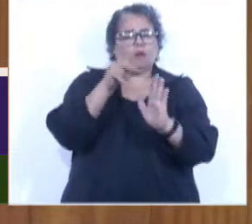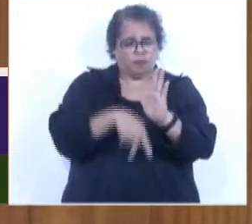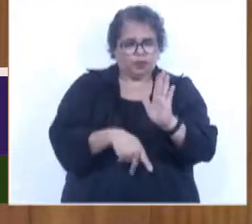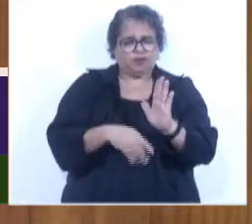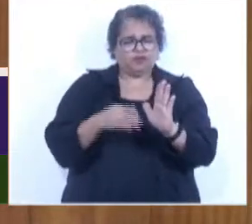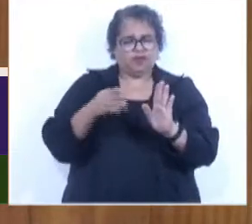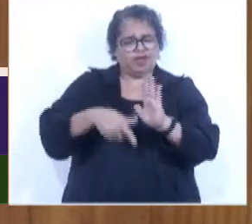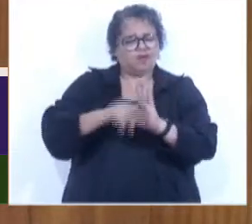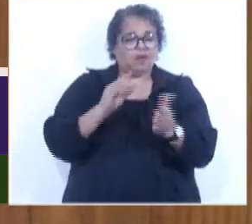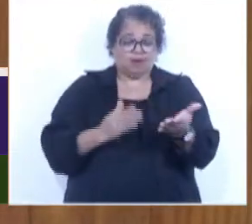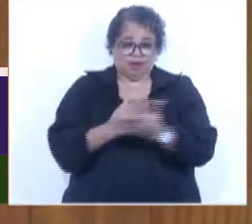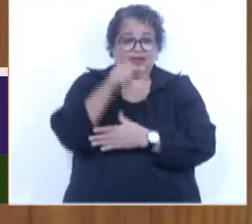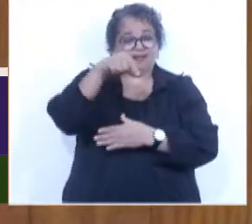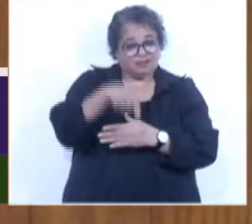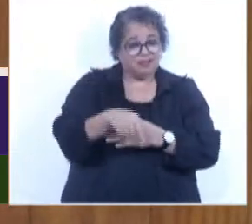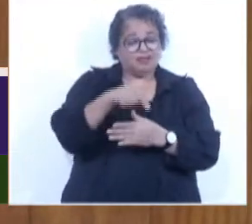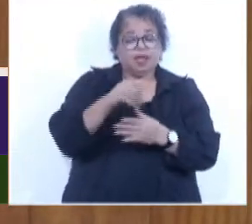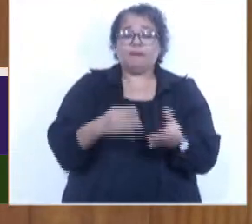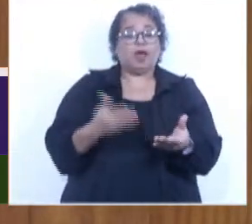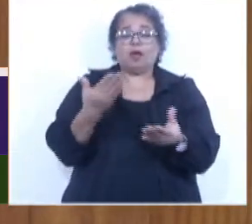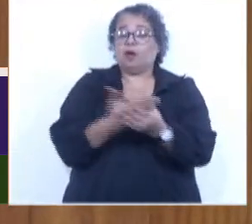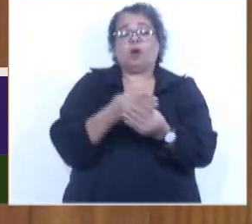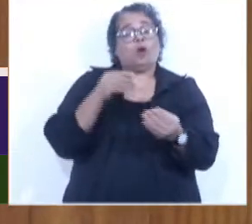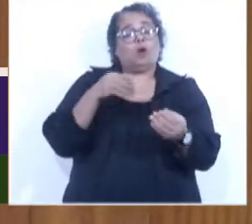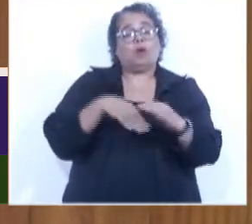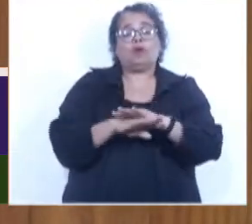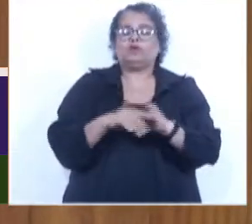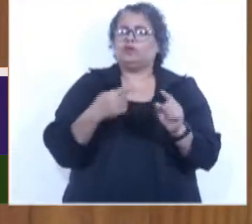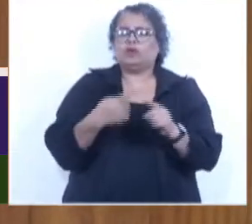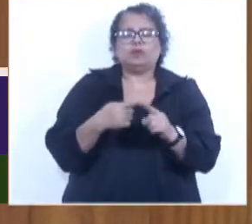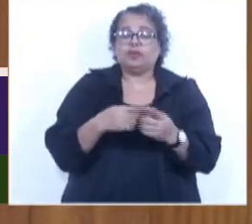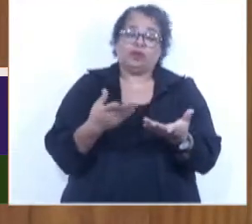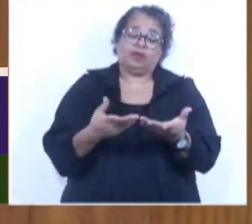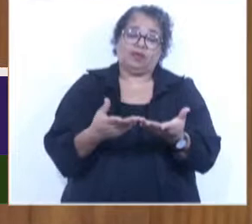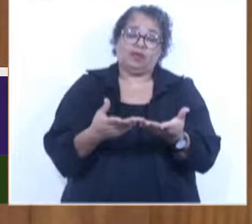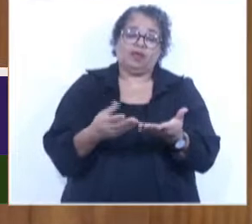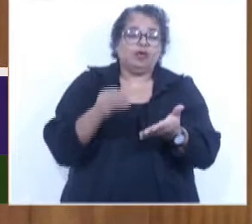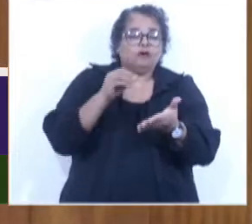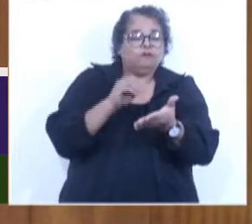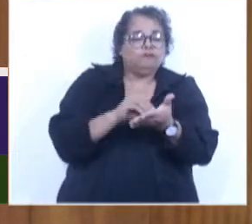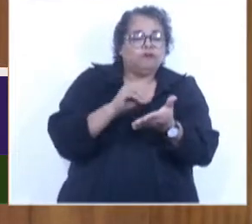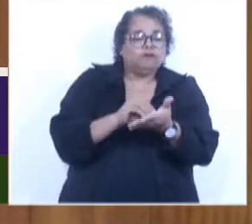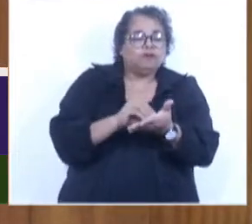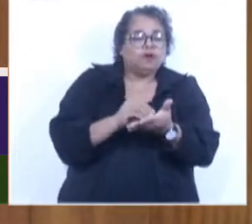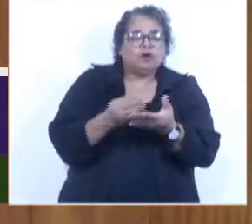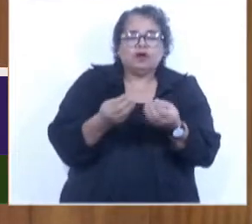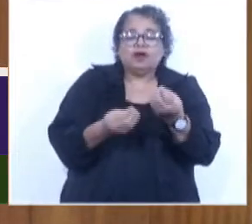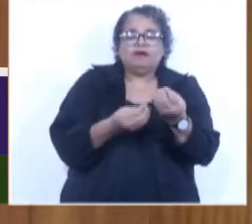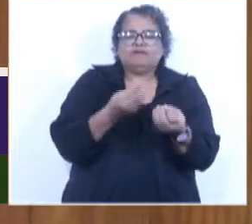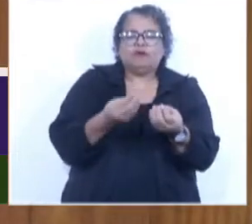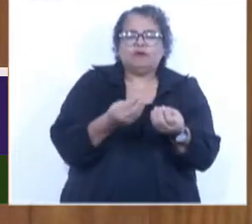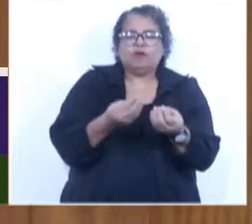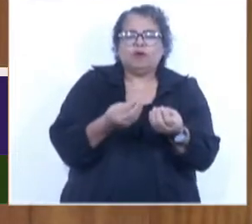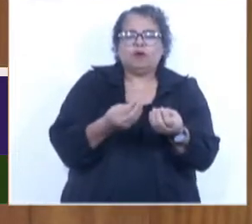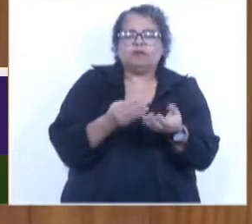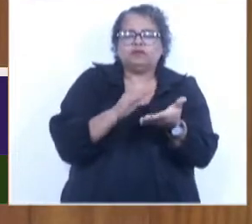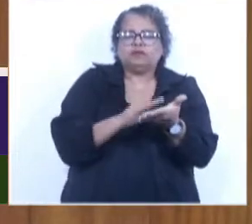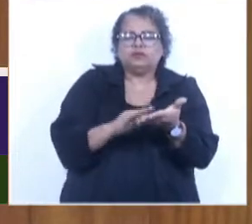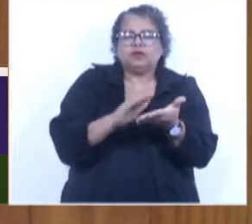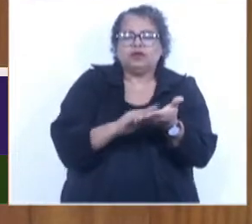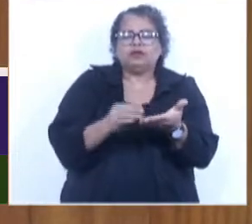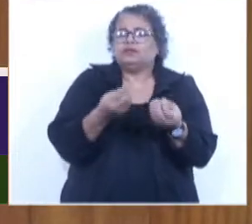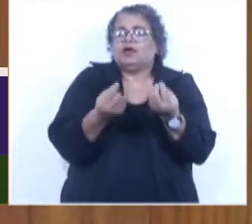que chegou a ser arquivado Mas por que esse projeto não trazia a fonte de custeio dessa tarifa 0